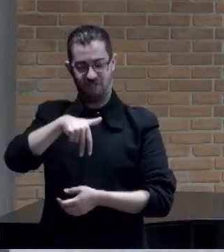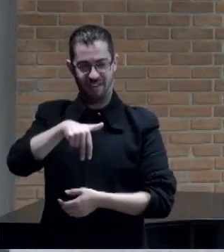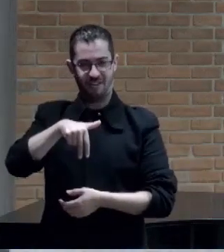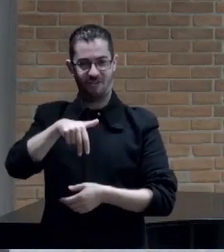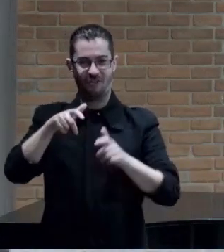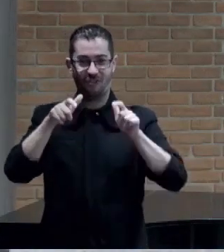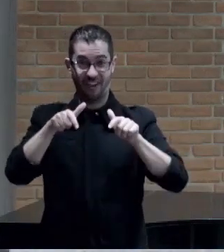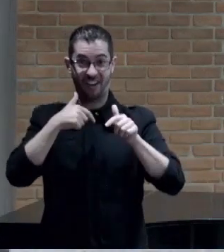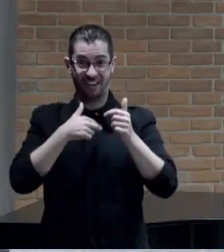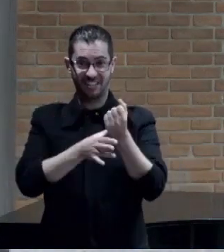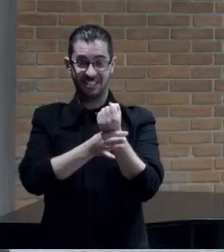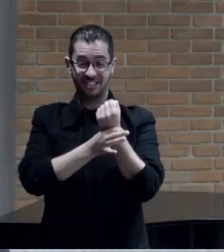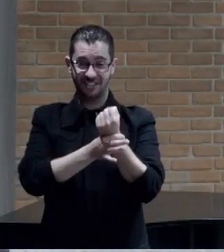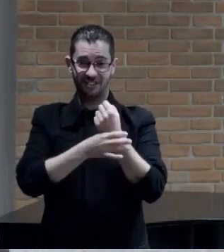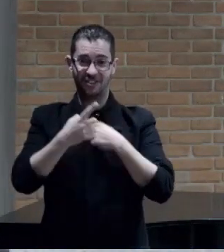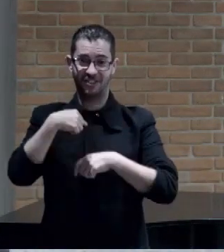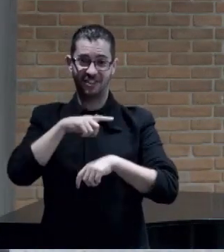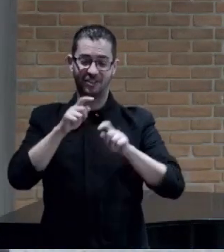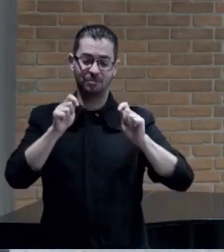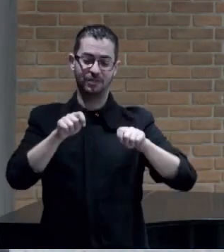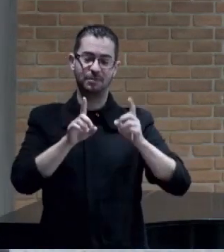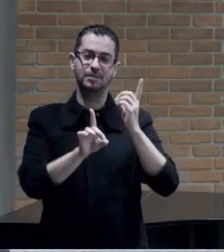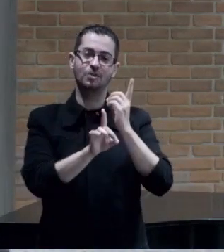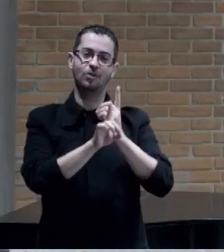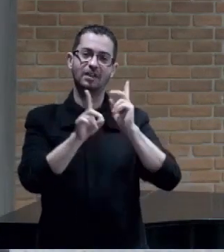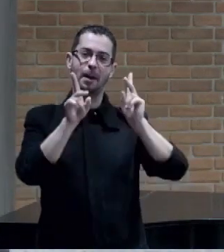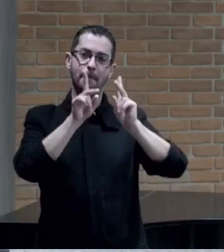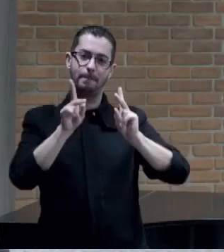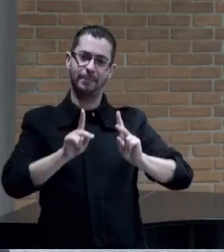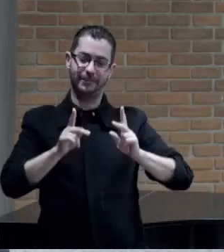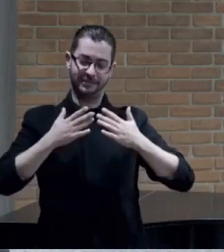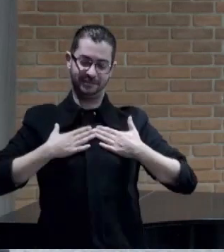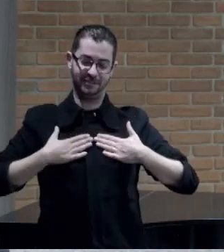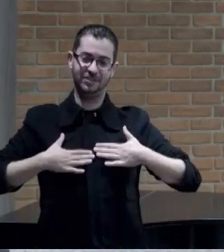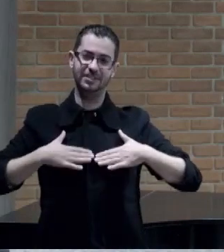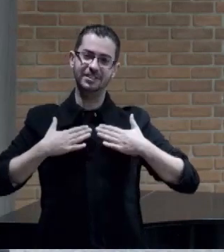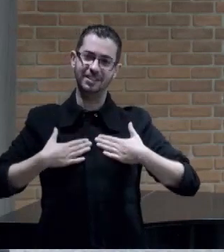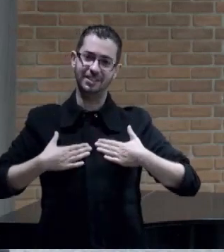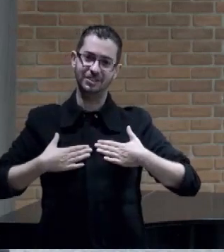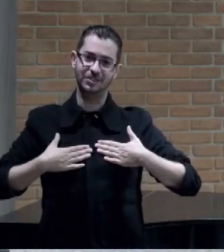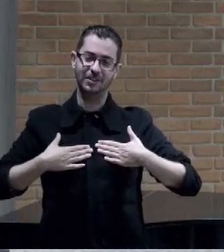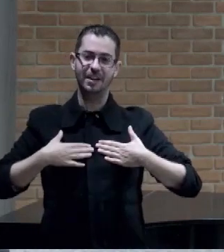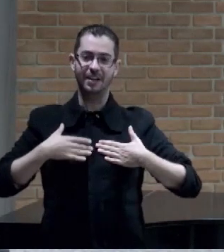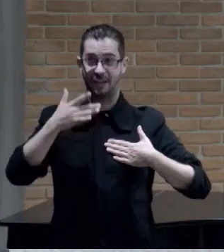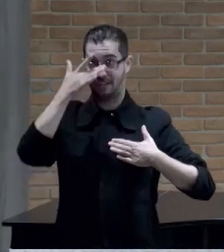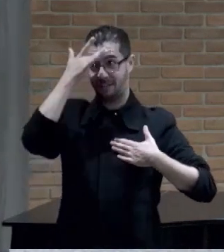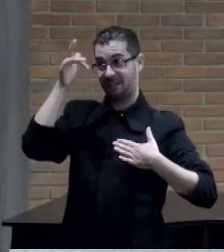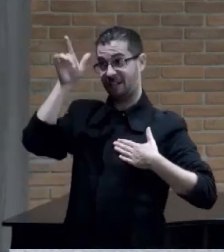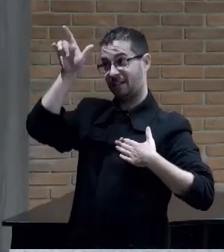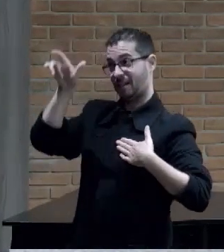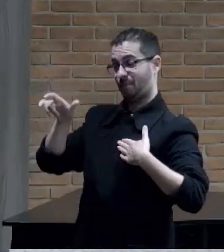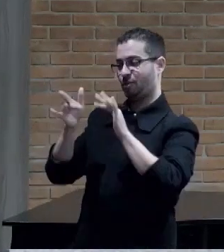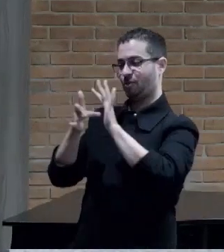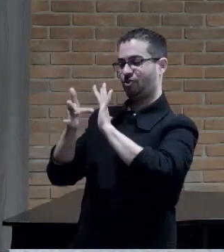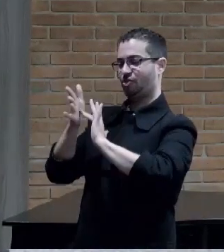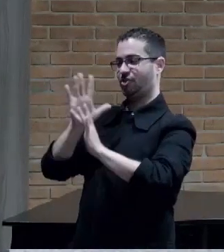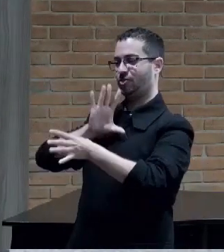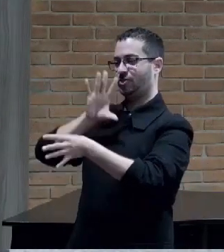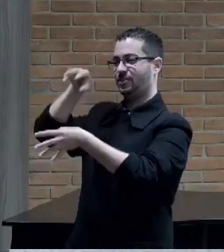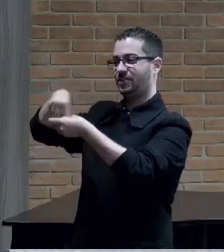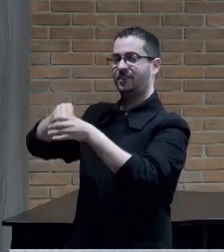nós podemos encontrar paz e descanso é realmente na pessoa de Cristo.